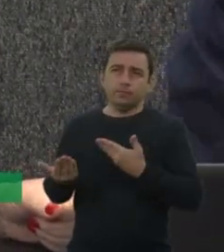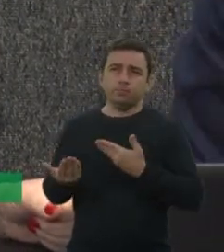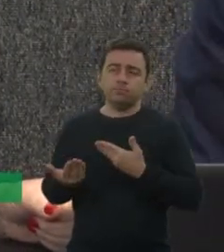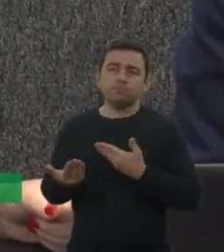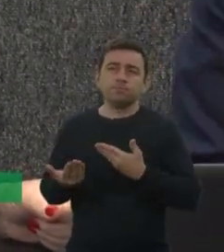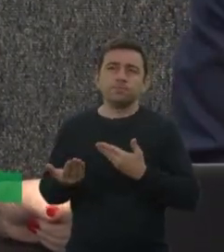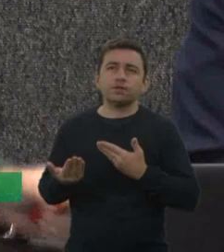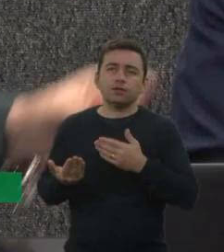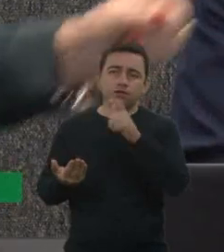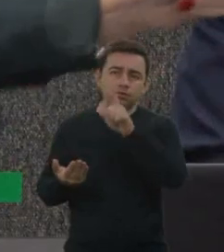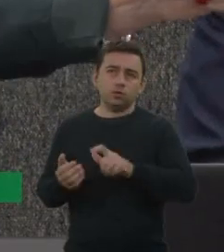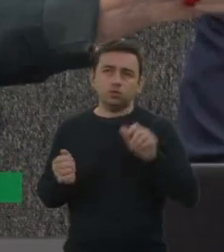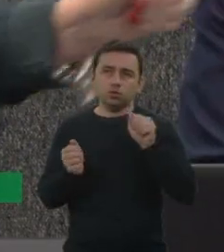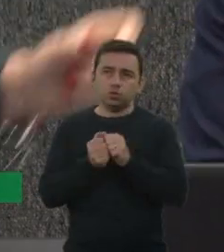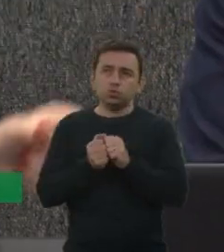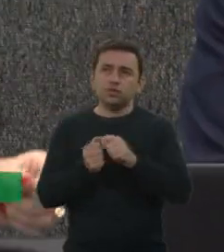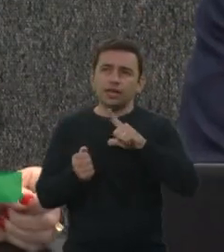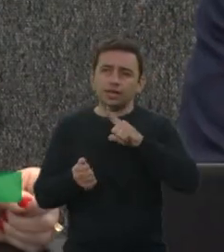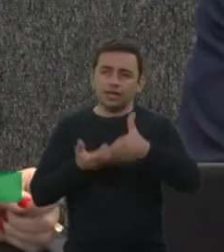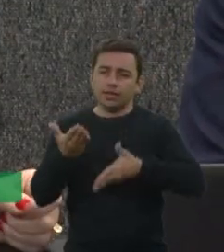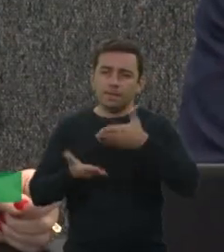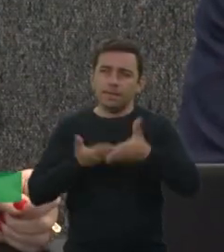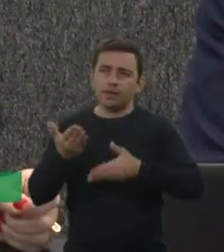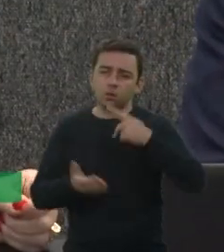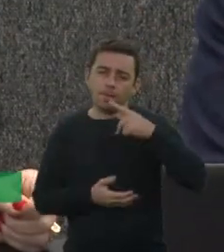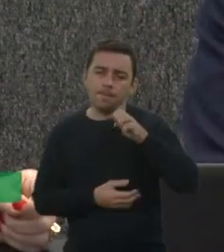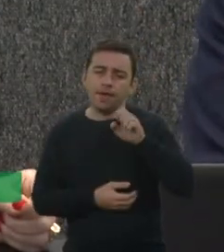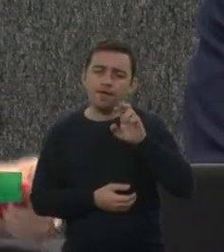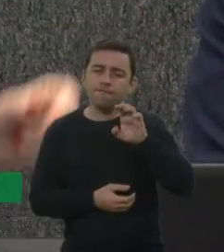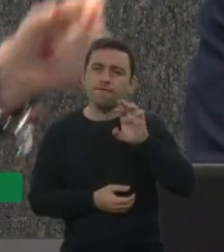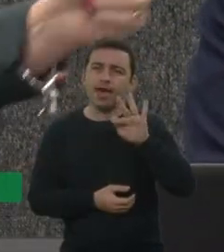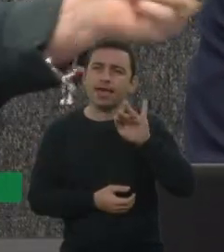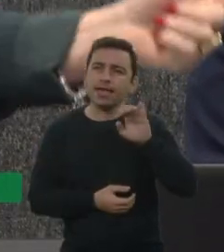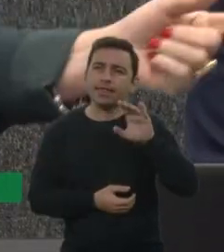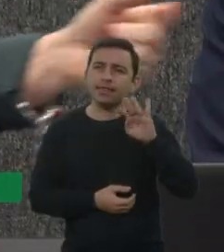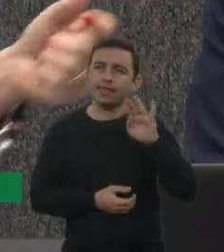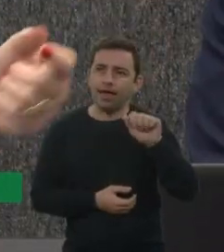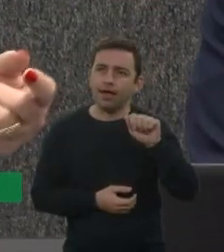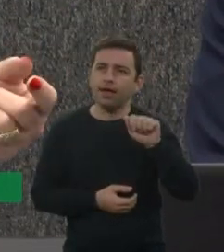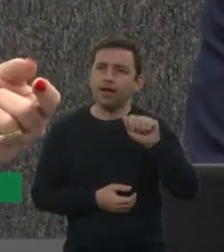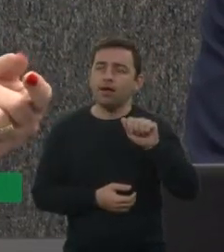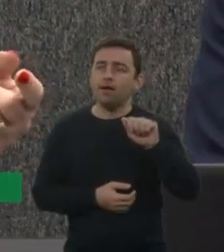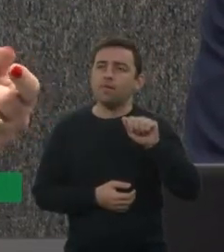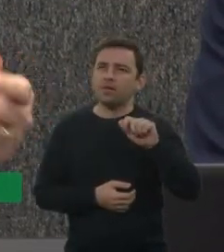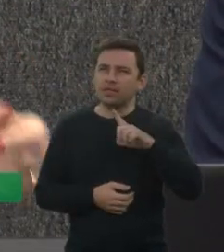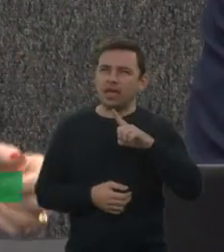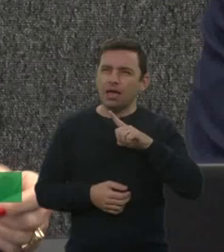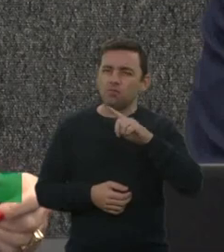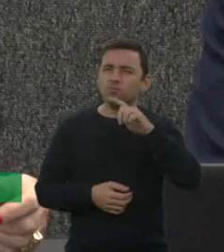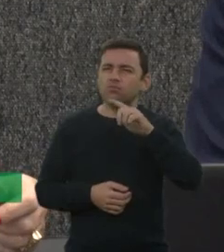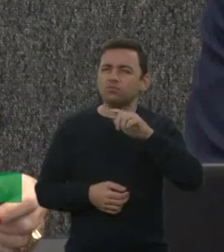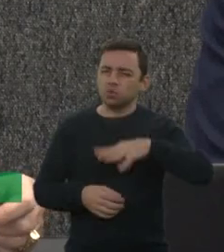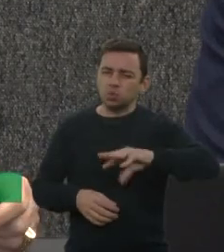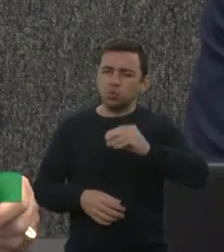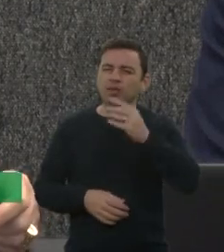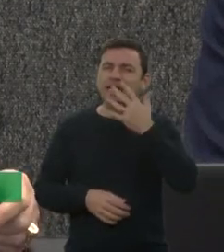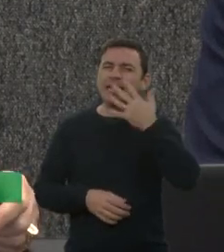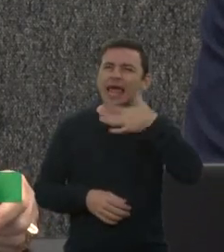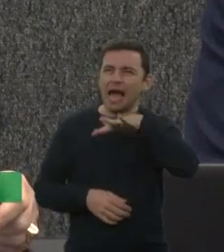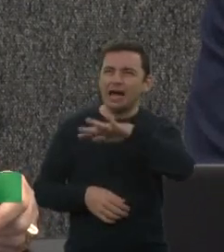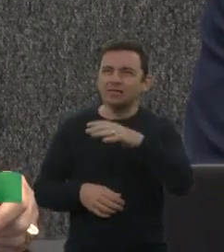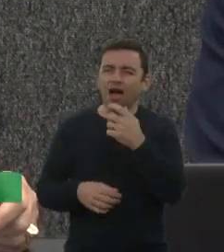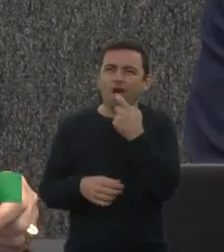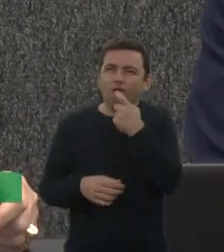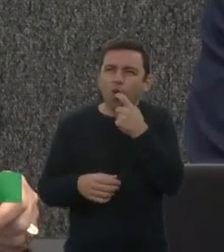da osteogênese imperfecta para o hospital infantil. Aquelas crianças dos ossos frágeis já são jovens e